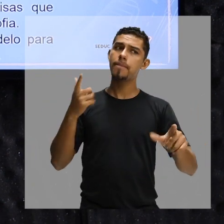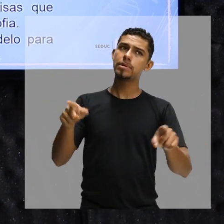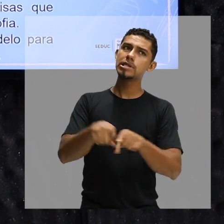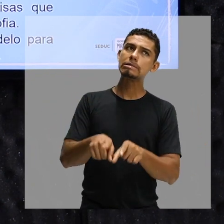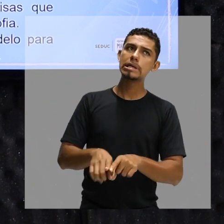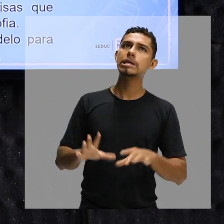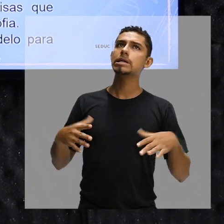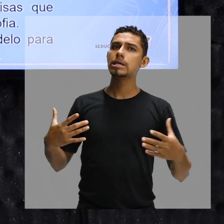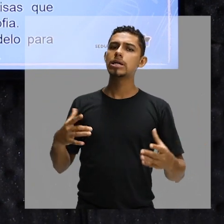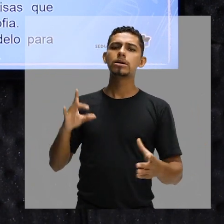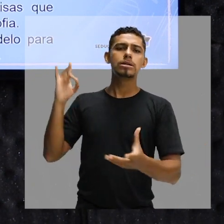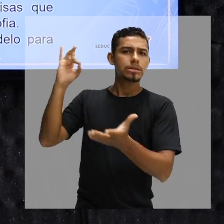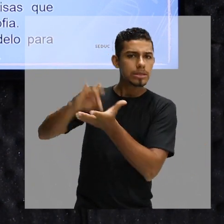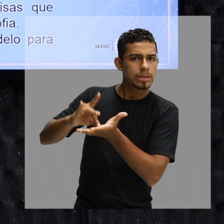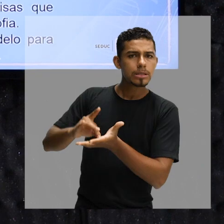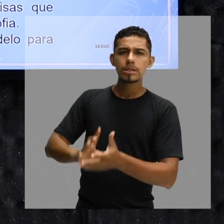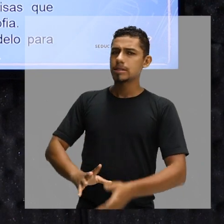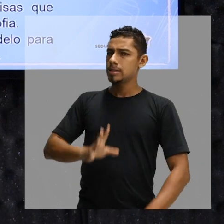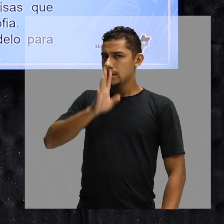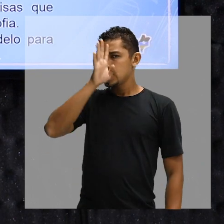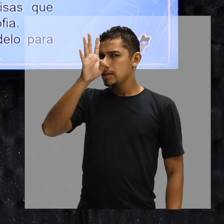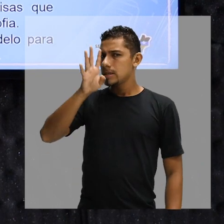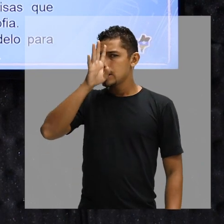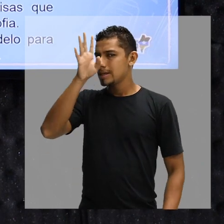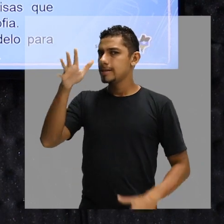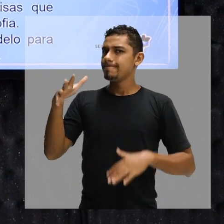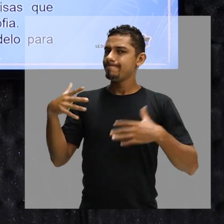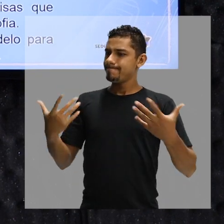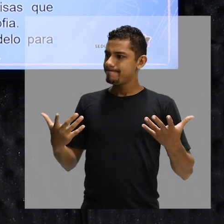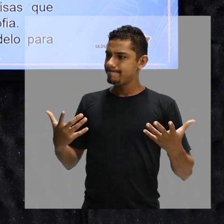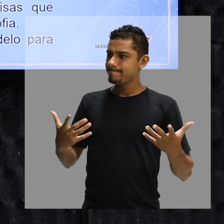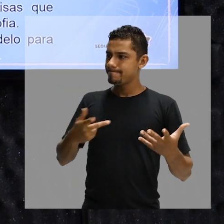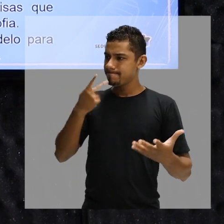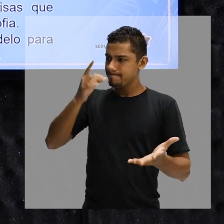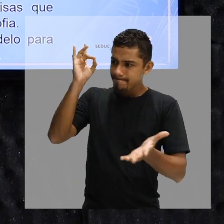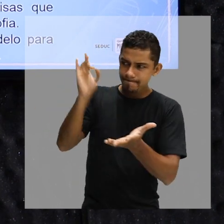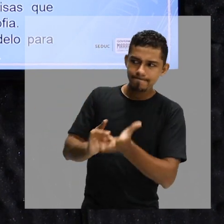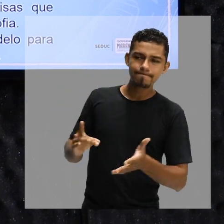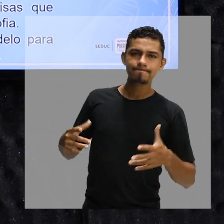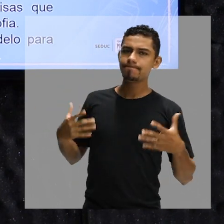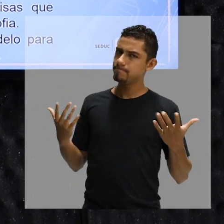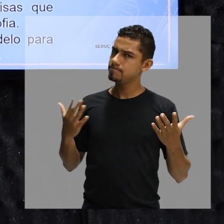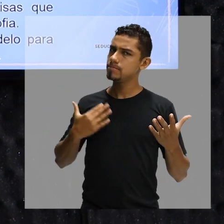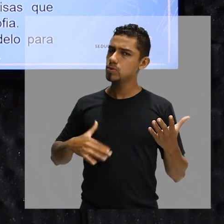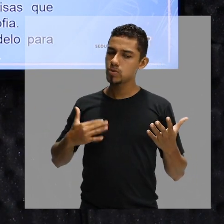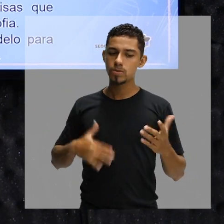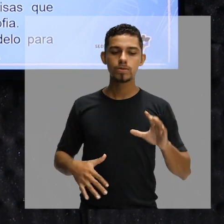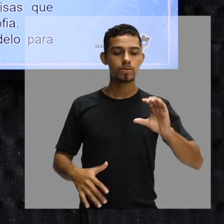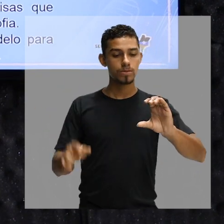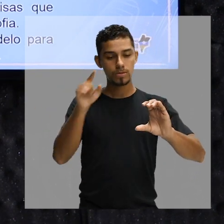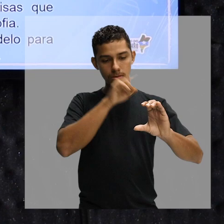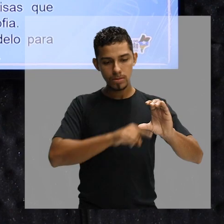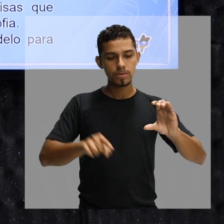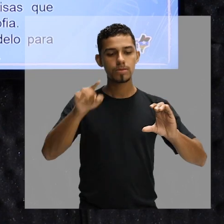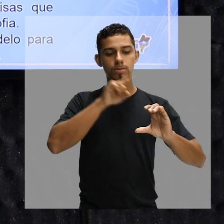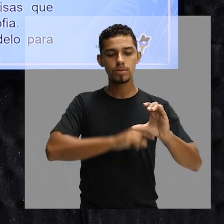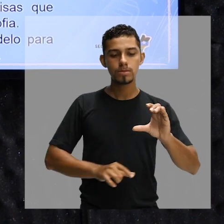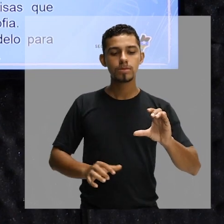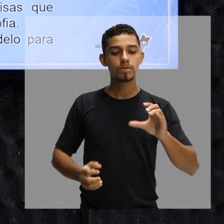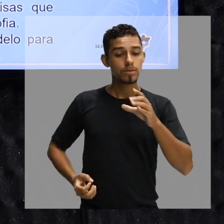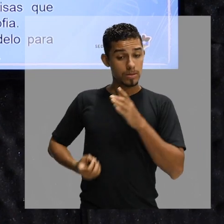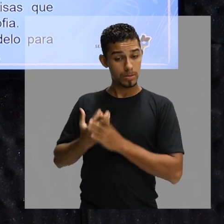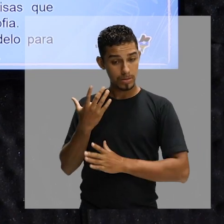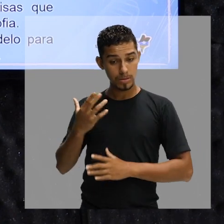muito acabada, absoluto, exagerado. Tá? Letra C. Ser expressão da razão e servir